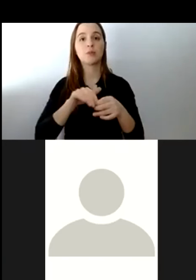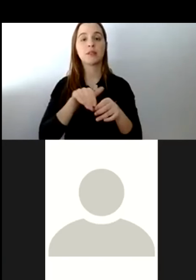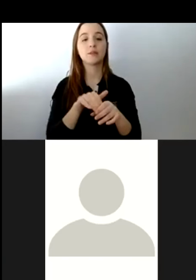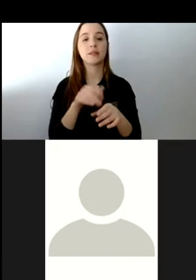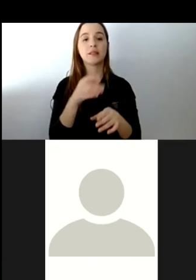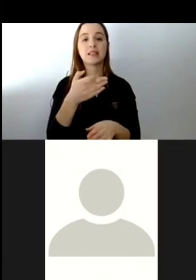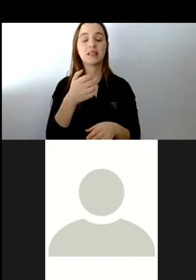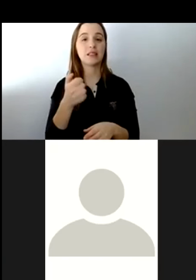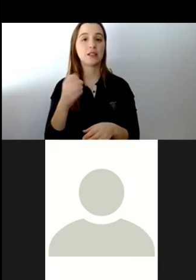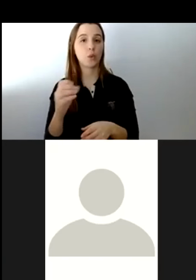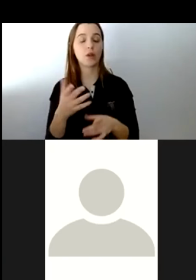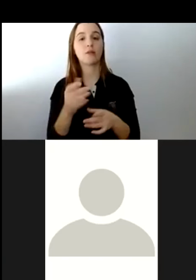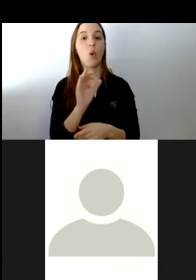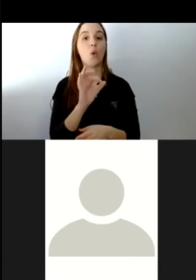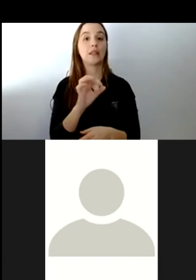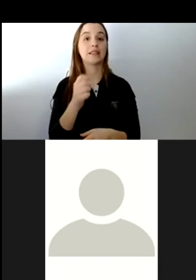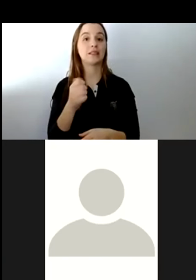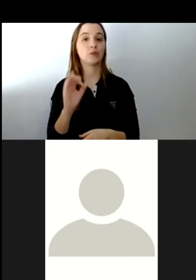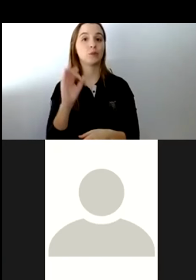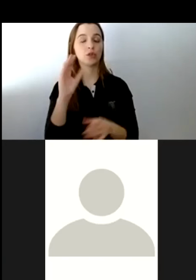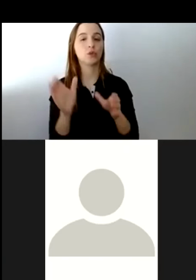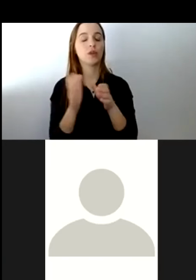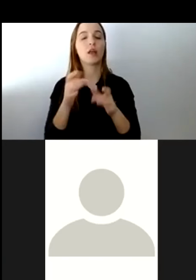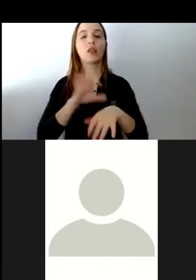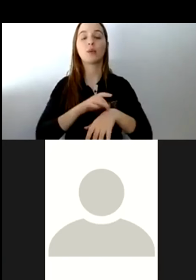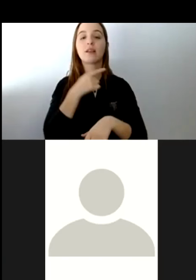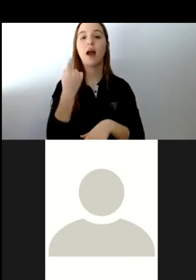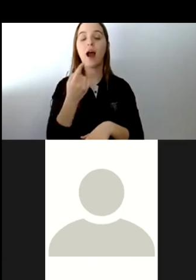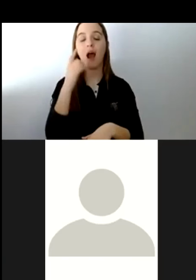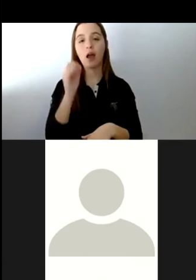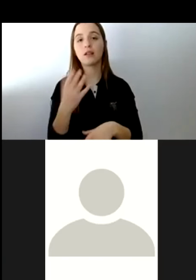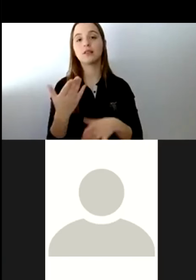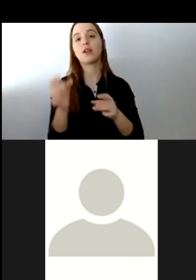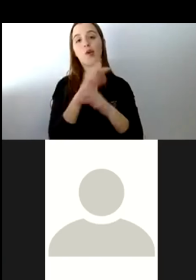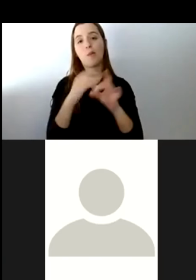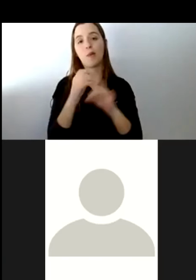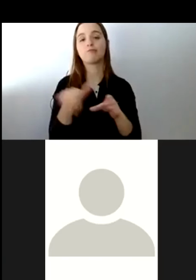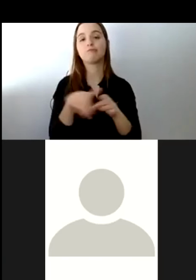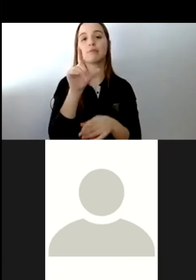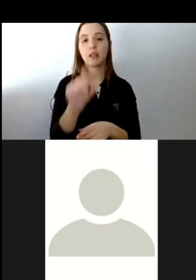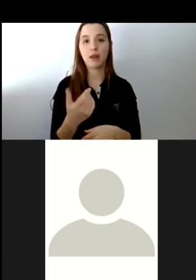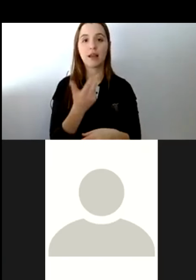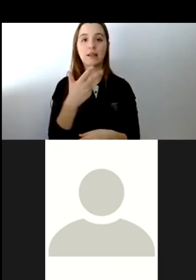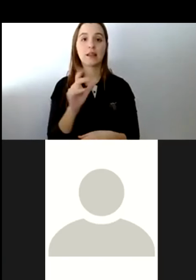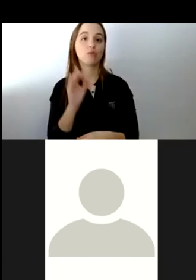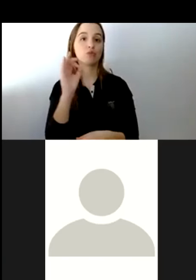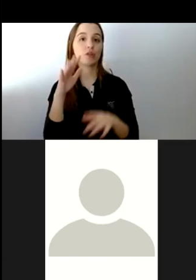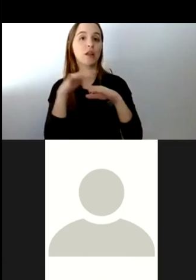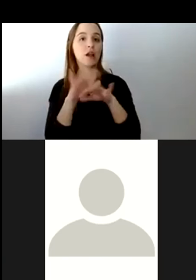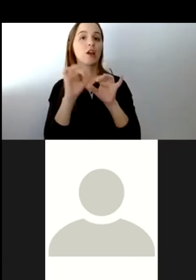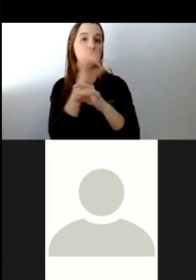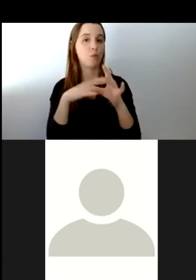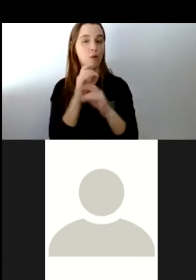que 85% da comunidade de doenças raras europeia está envolvida e 100% das redes europeias estão